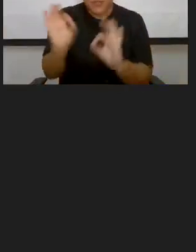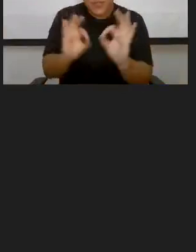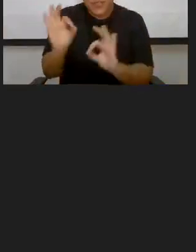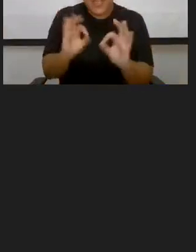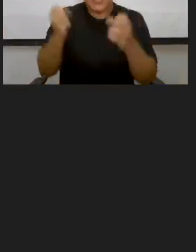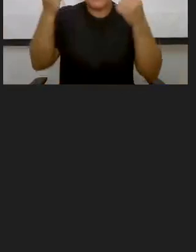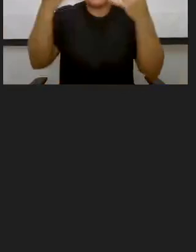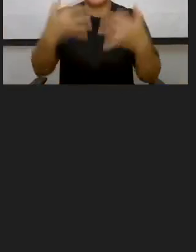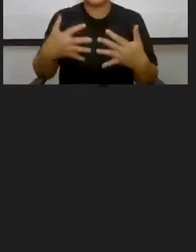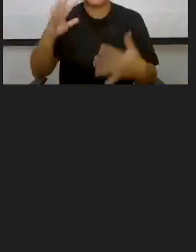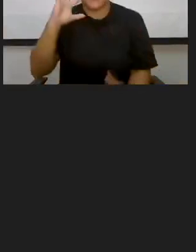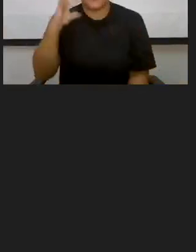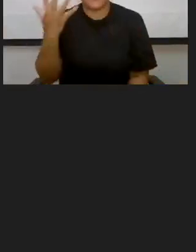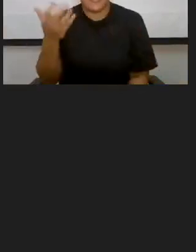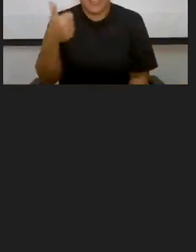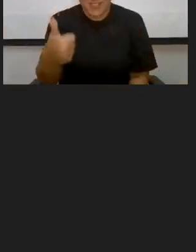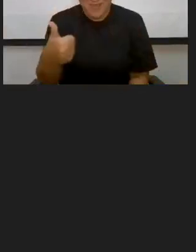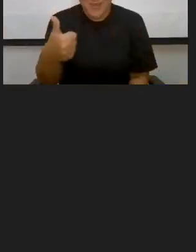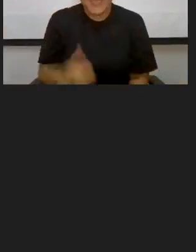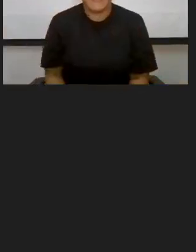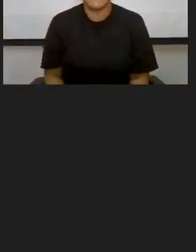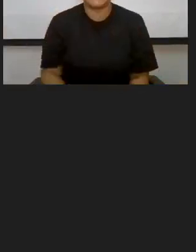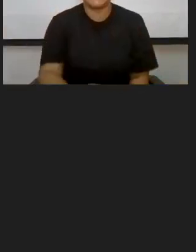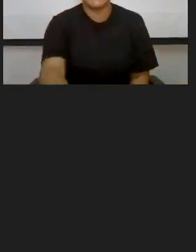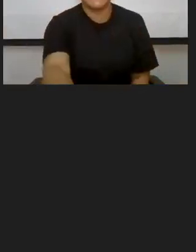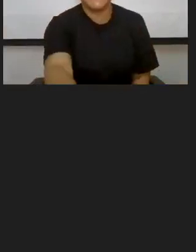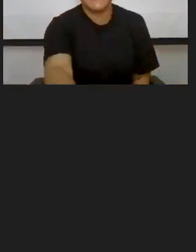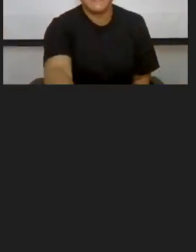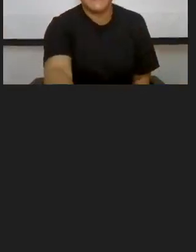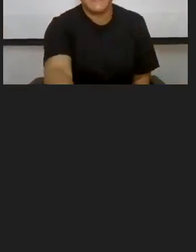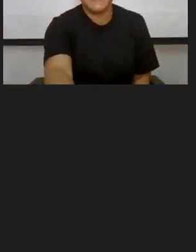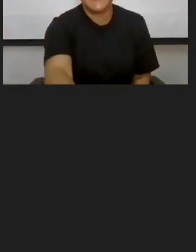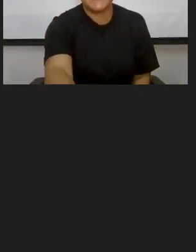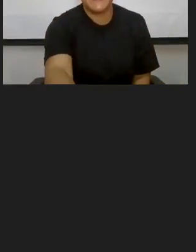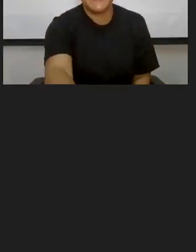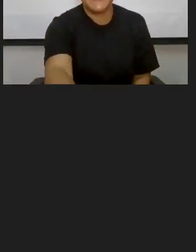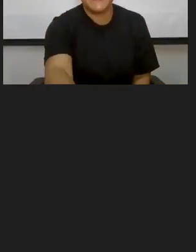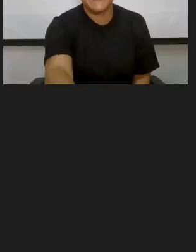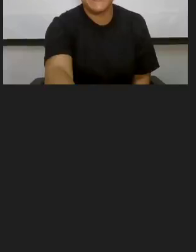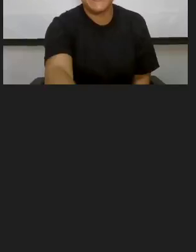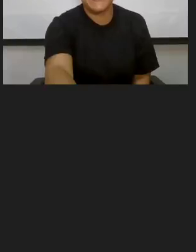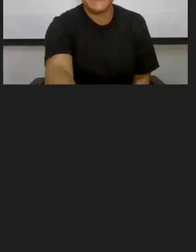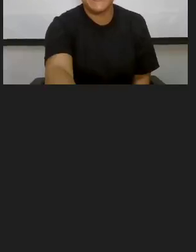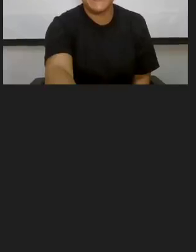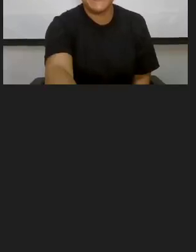que aconteceu, acho, né? Dentro da minha linguiça.